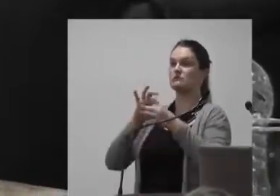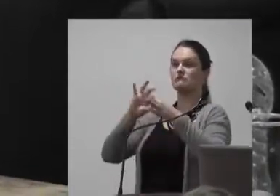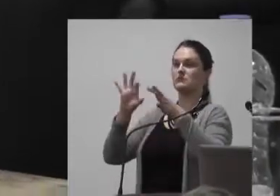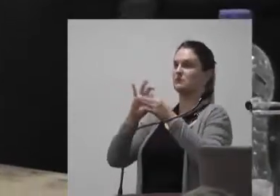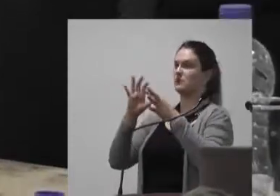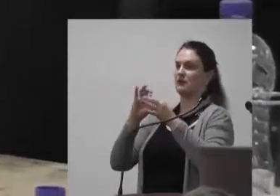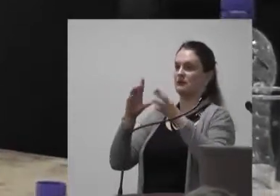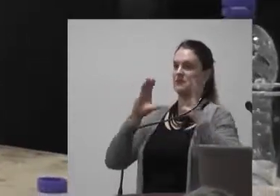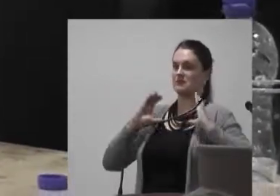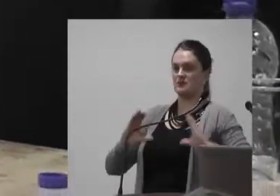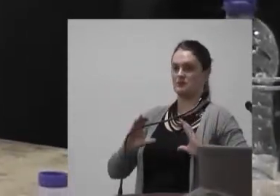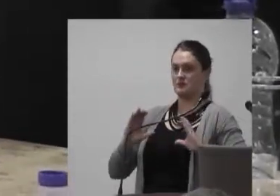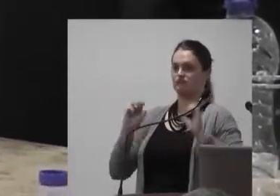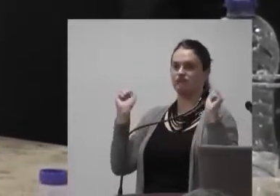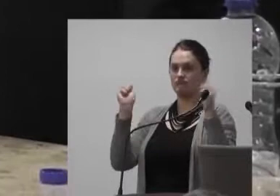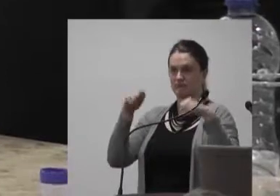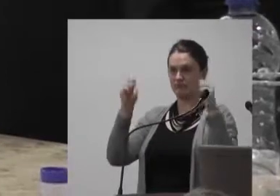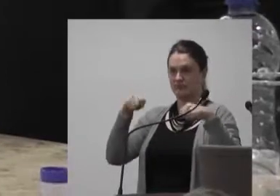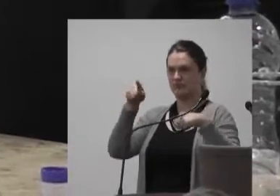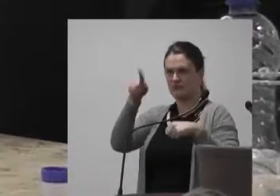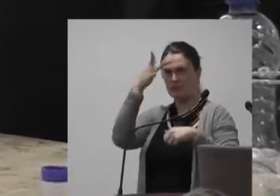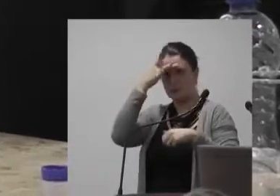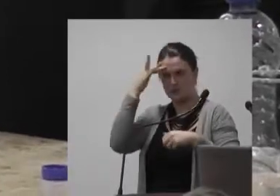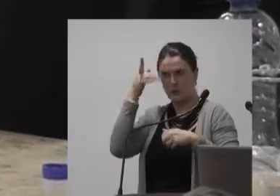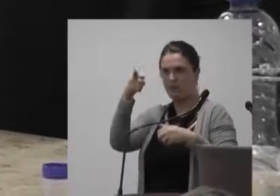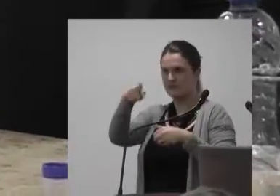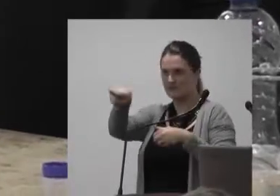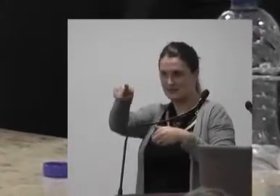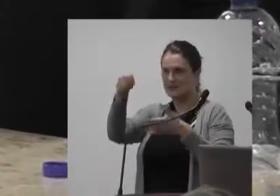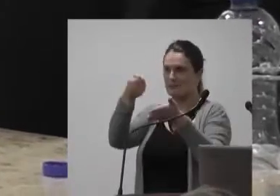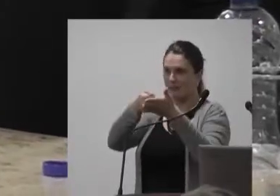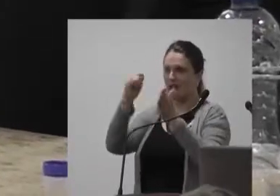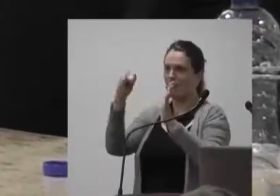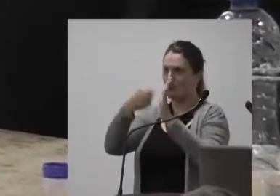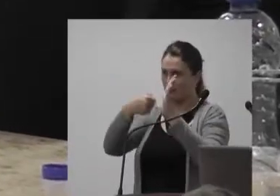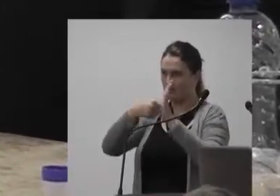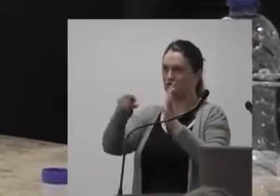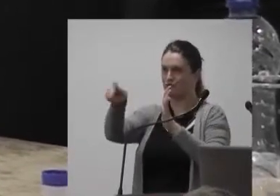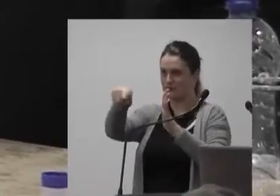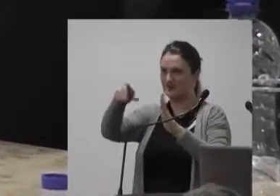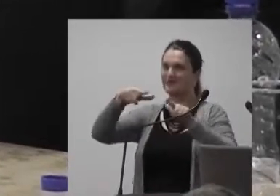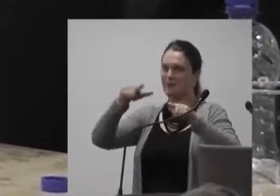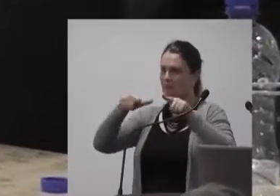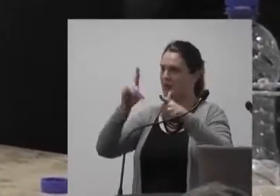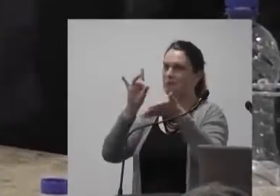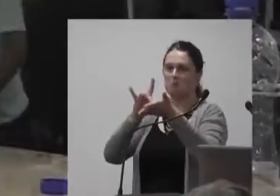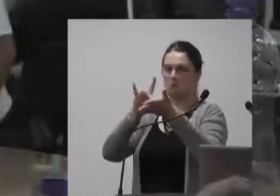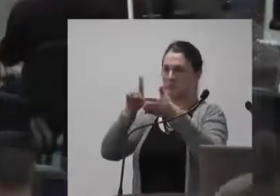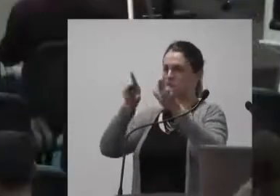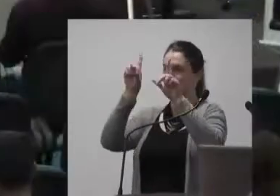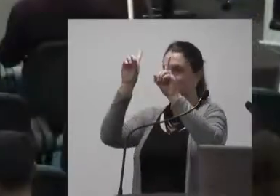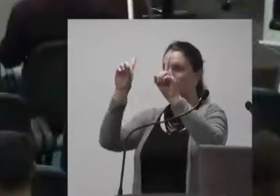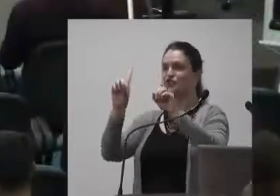merecida, como você disse. São pessoas que pagam impostos, trabalham e têm os mesmos